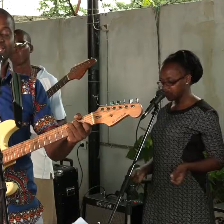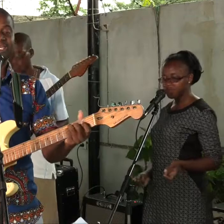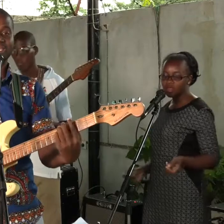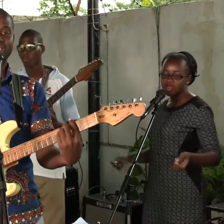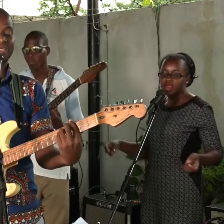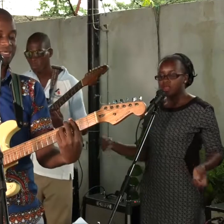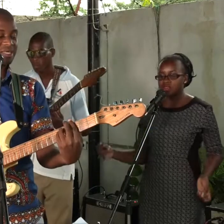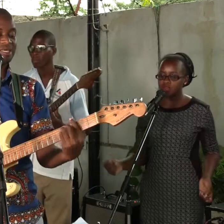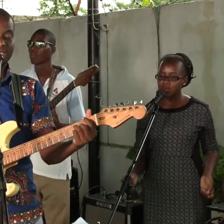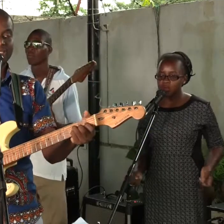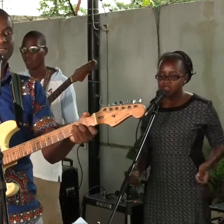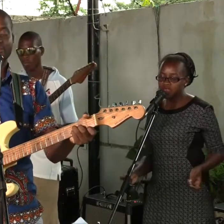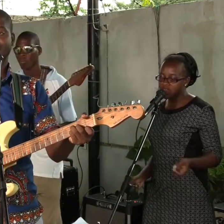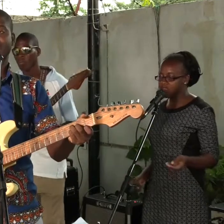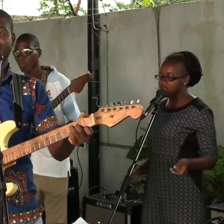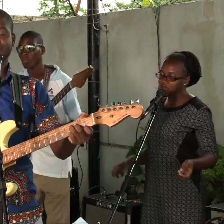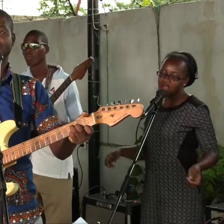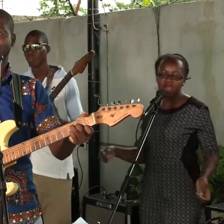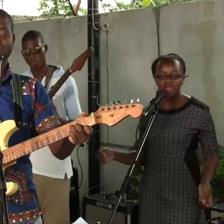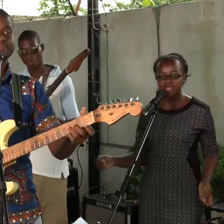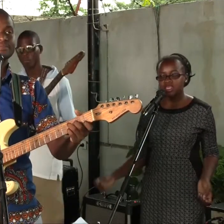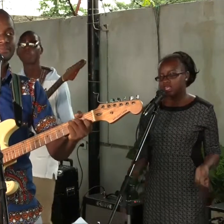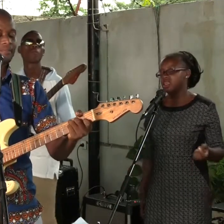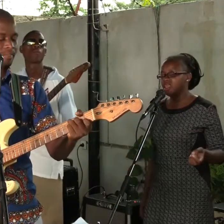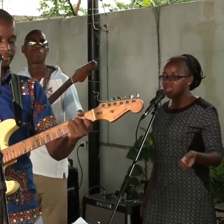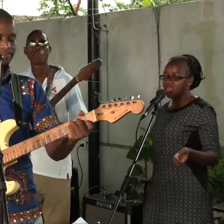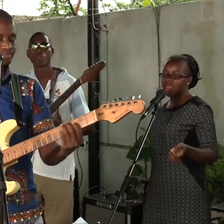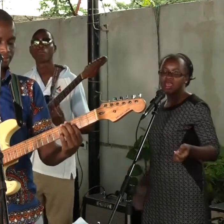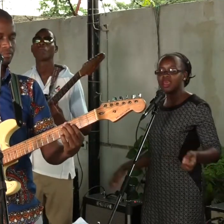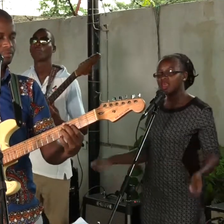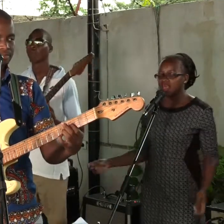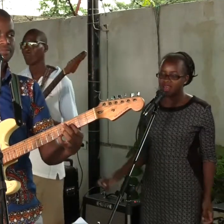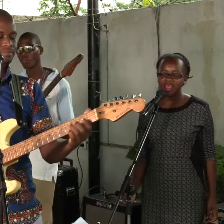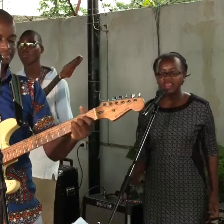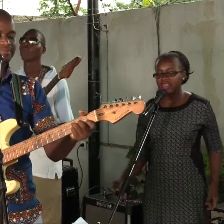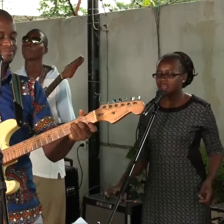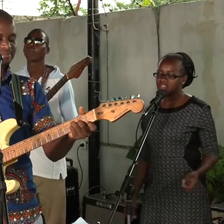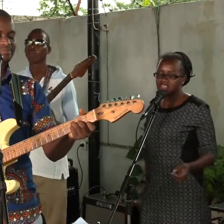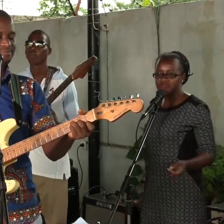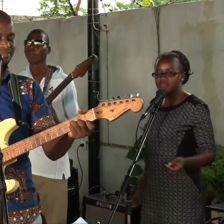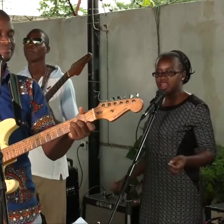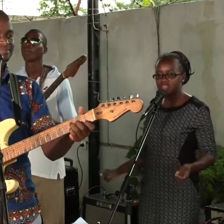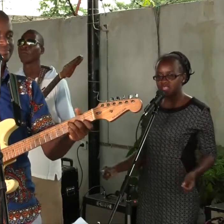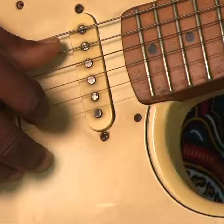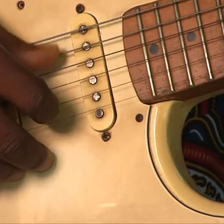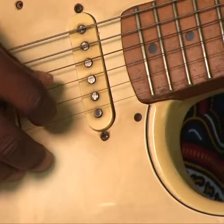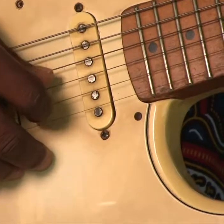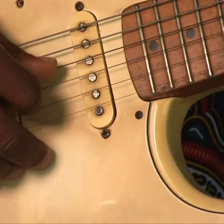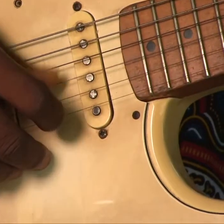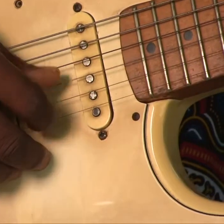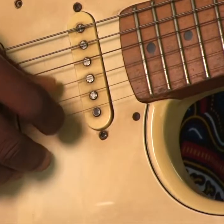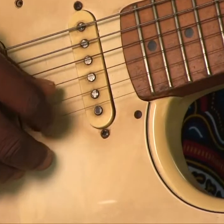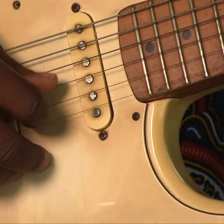Somos séries iguais É realidades diferentes